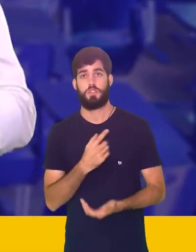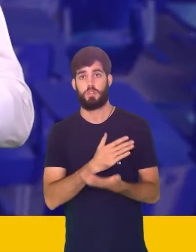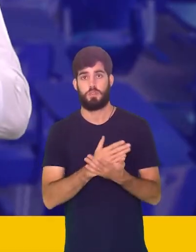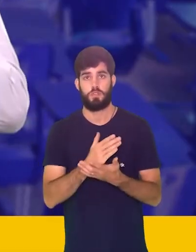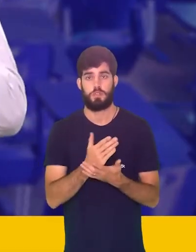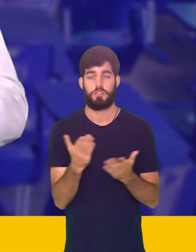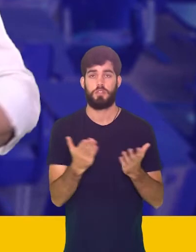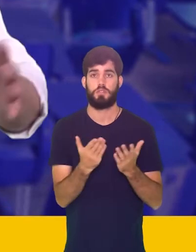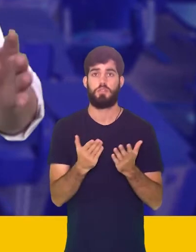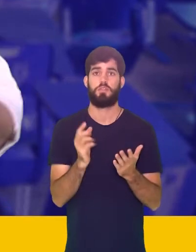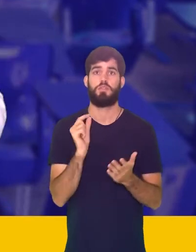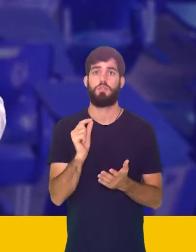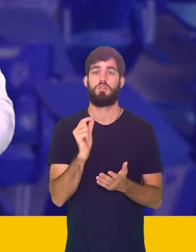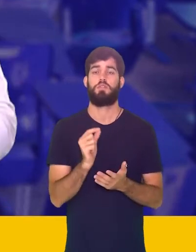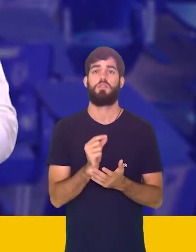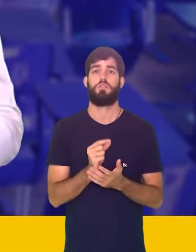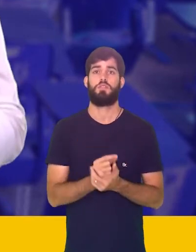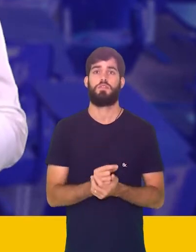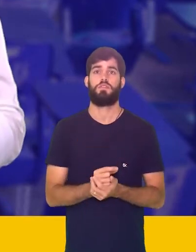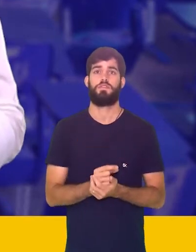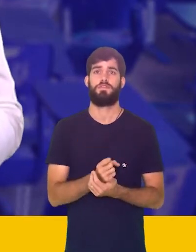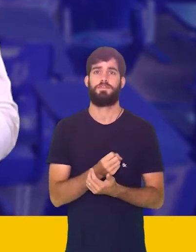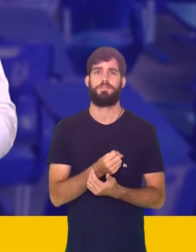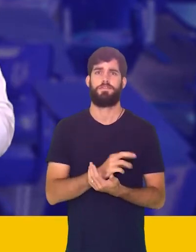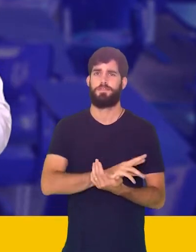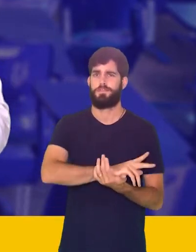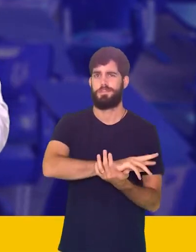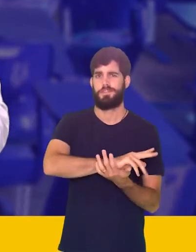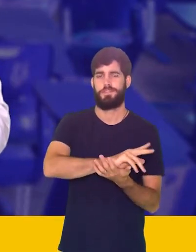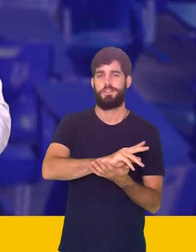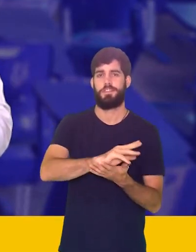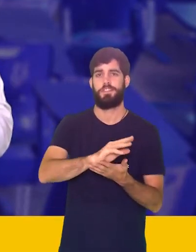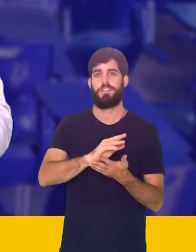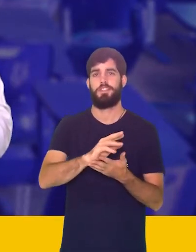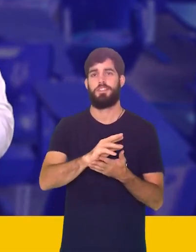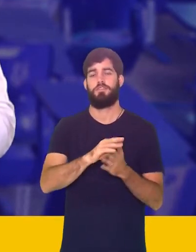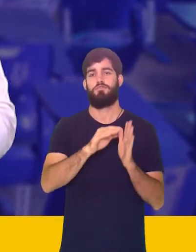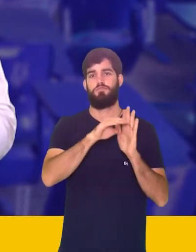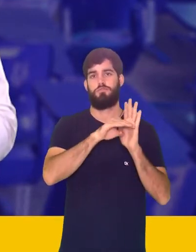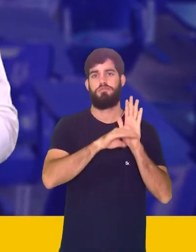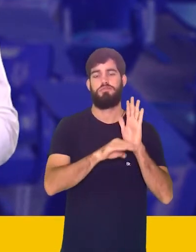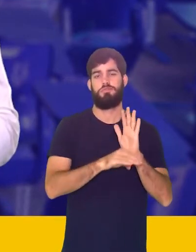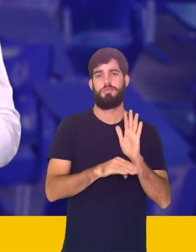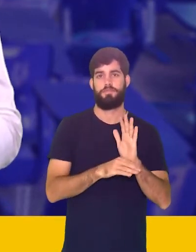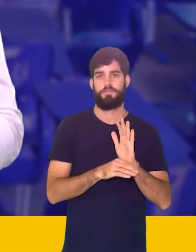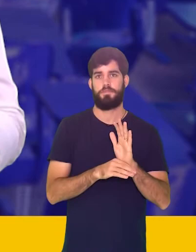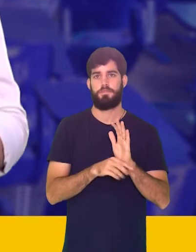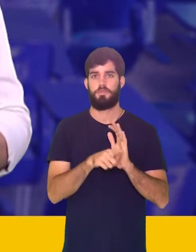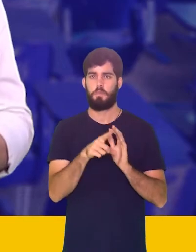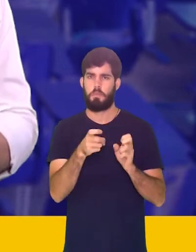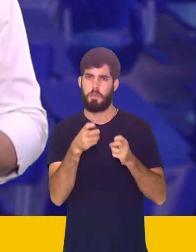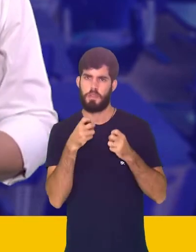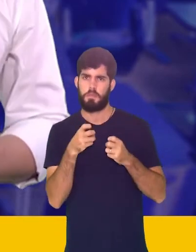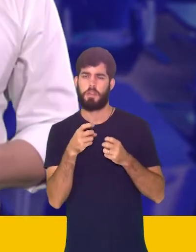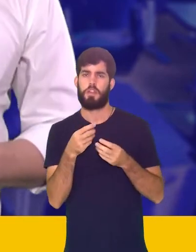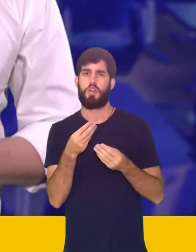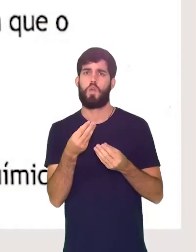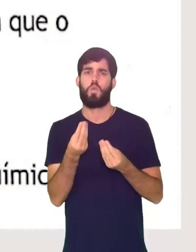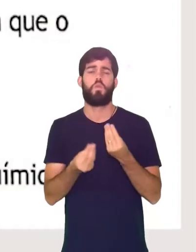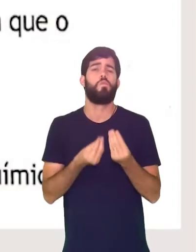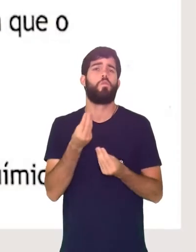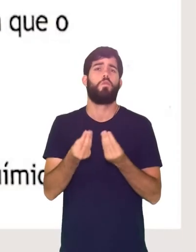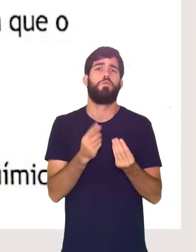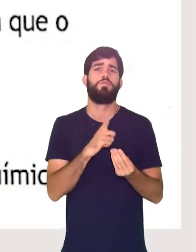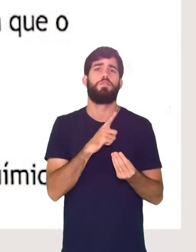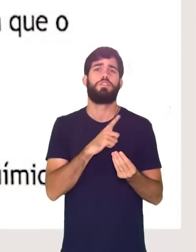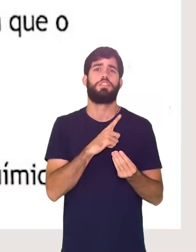com uma lista de exercício para vocês verem como é que funciona as perguntas de NOx no vestibular. Então